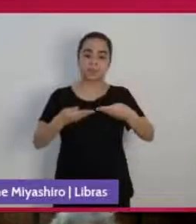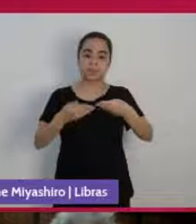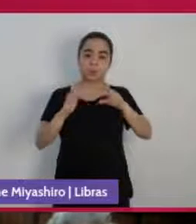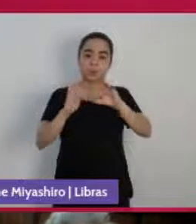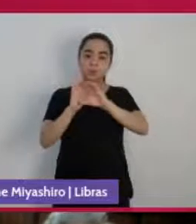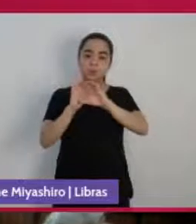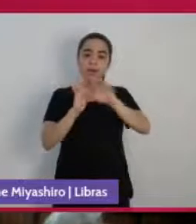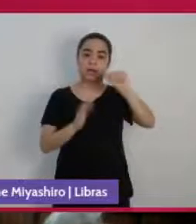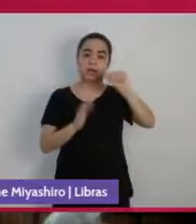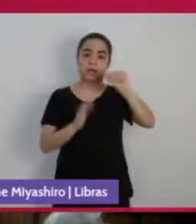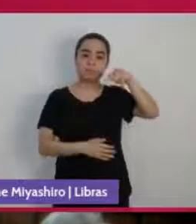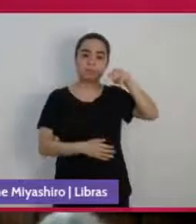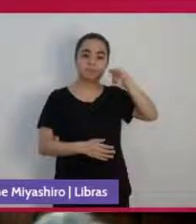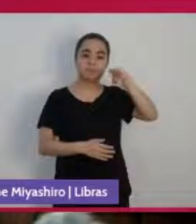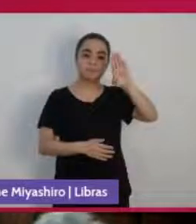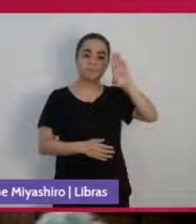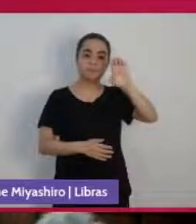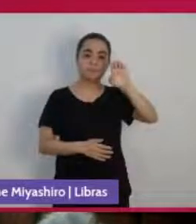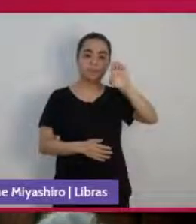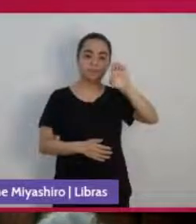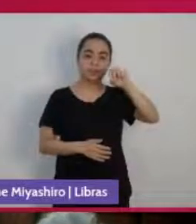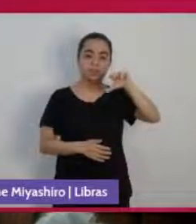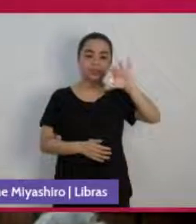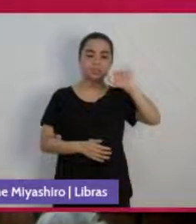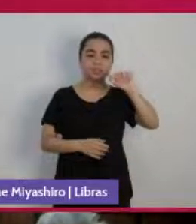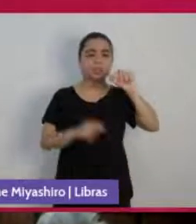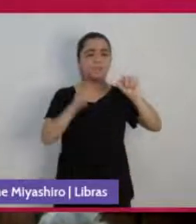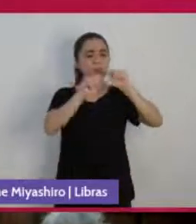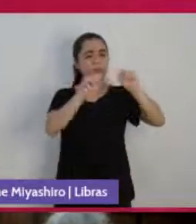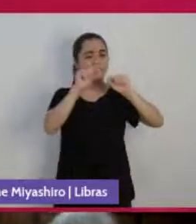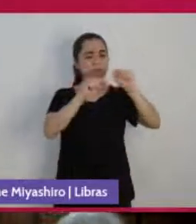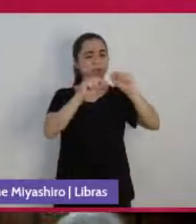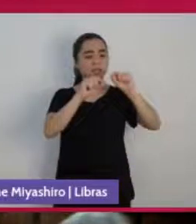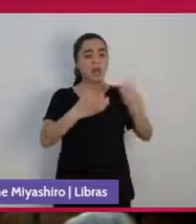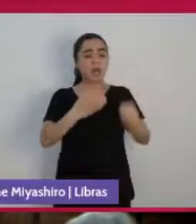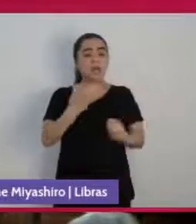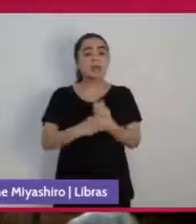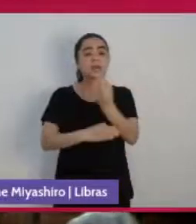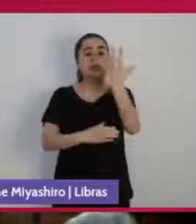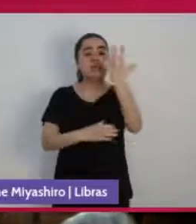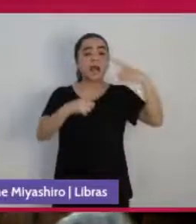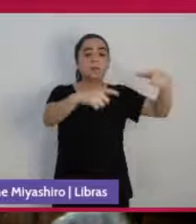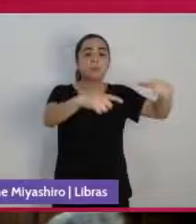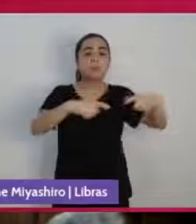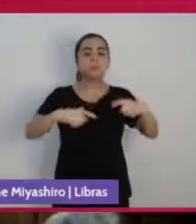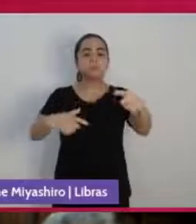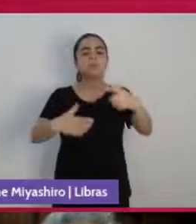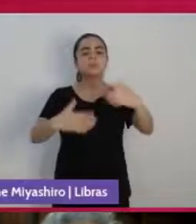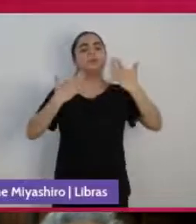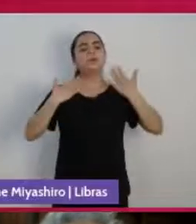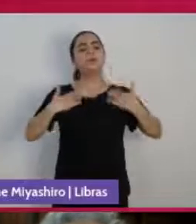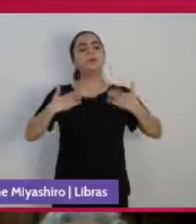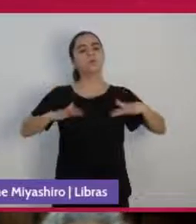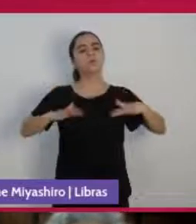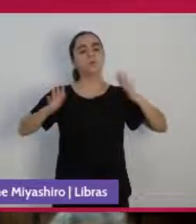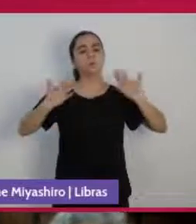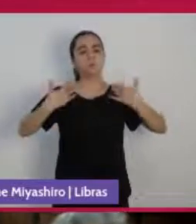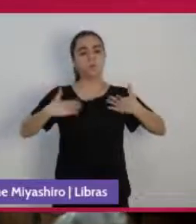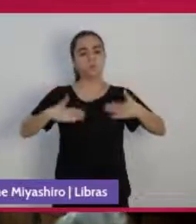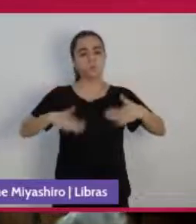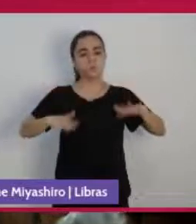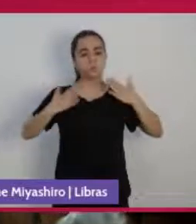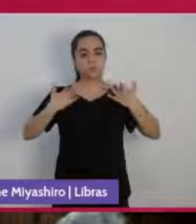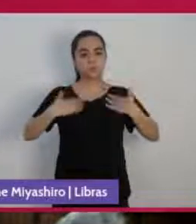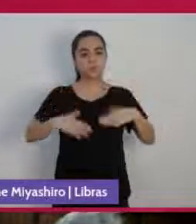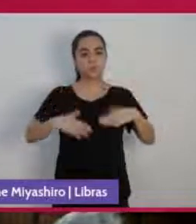de ambiência. O que é ambiência? É criar espaços acolhedores e confortáveis para a